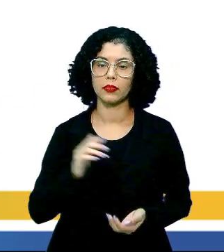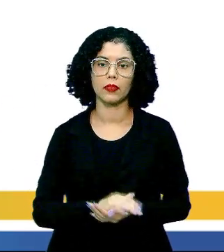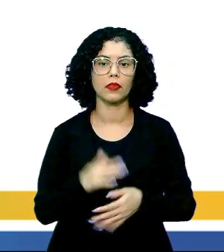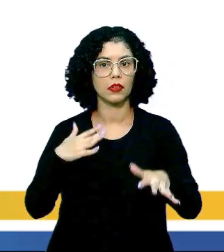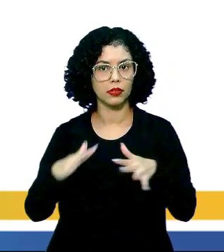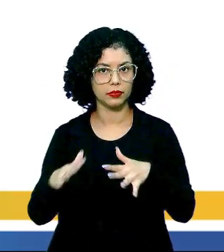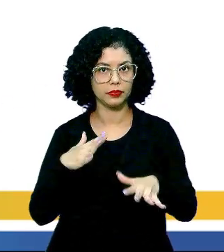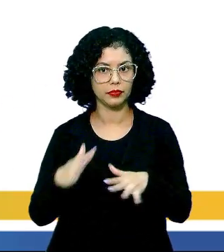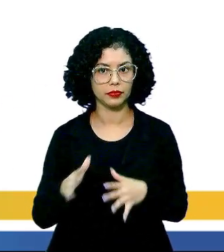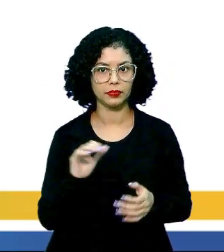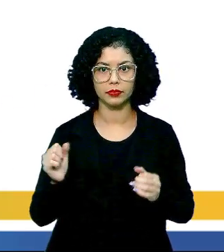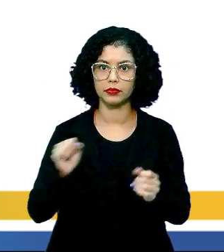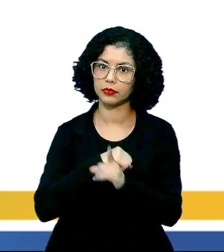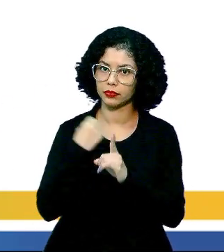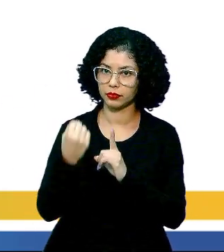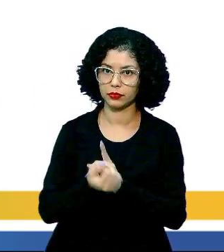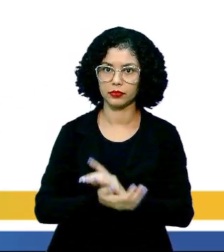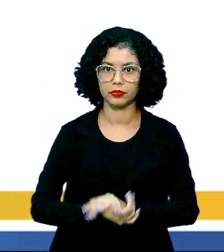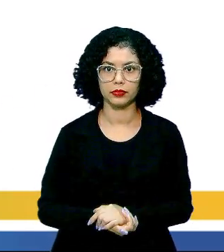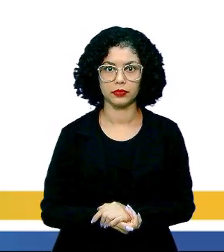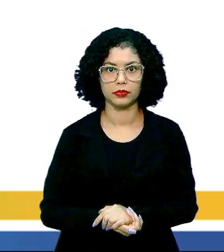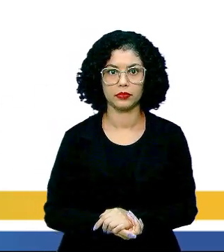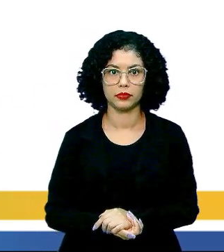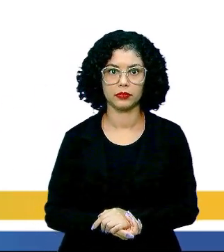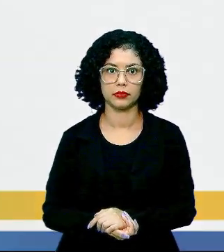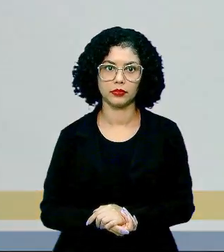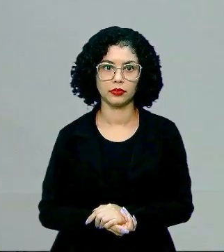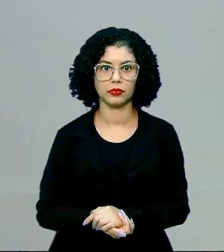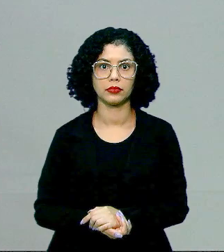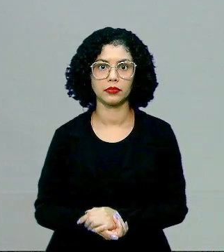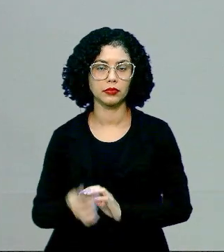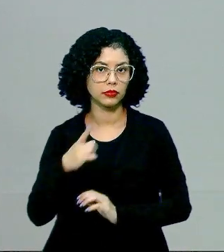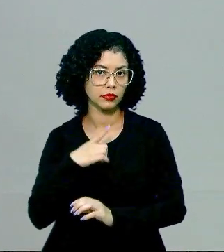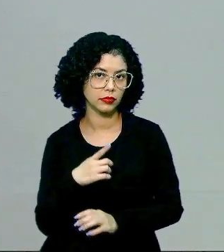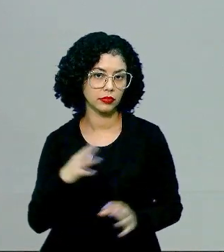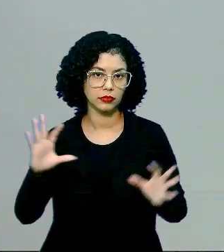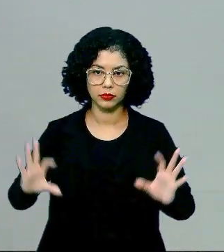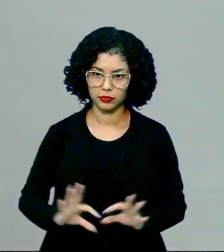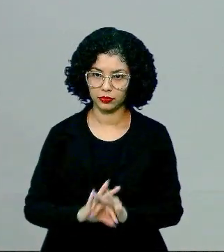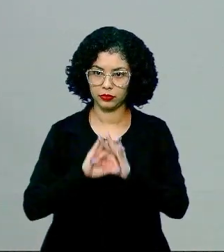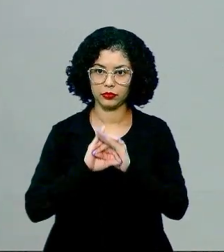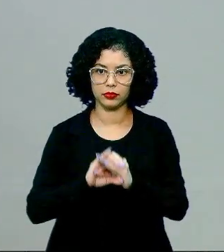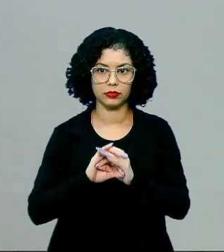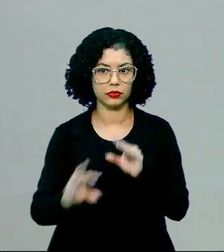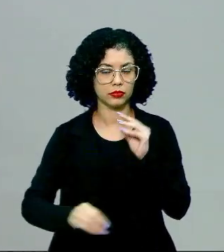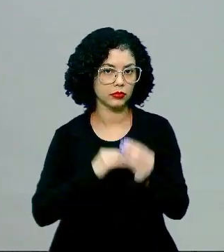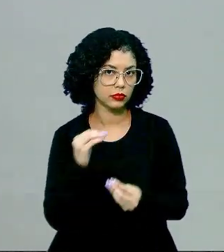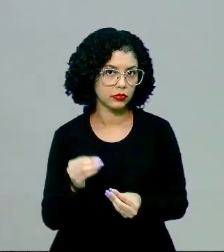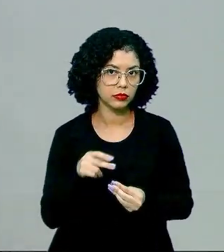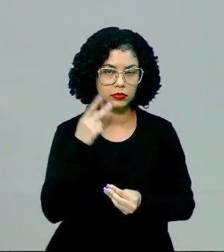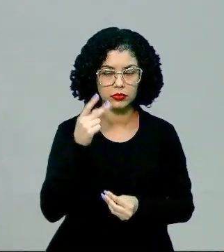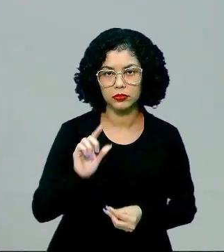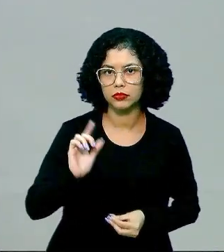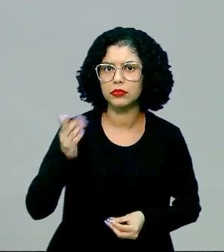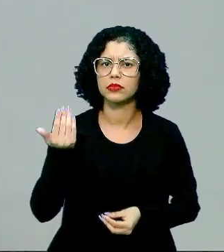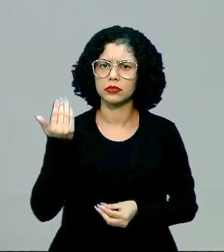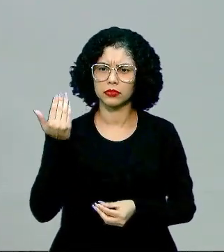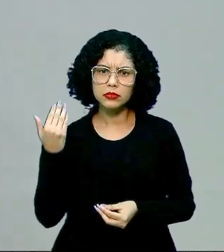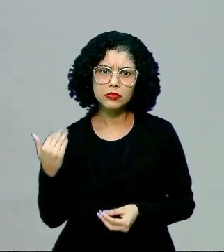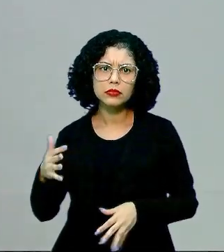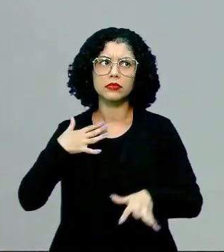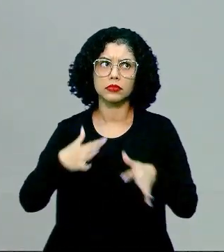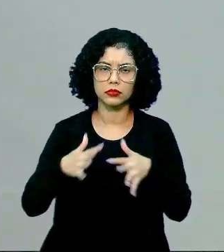a questão dos movimentos sociais. Então essa é a relação. Como eu disse agora há pouco,